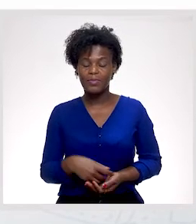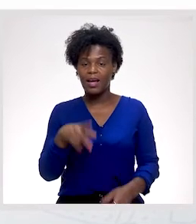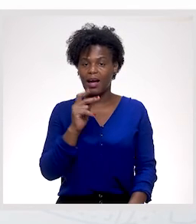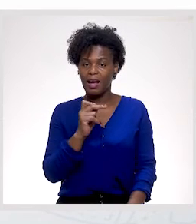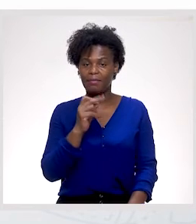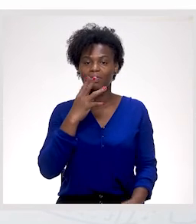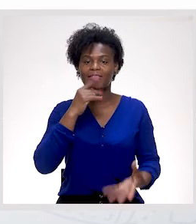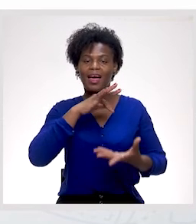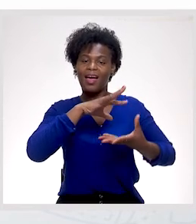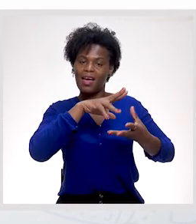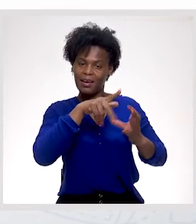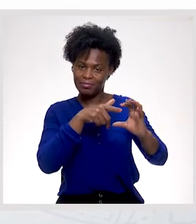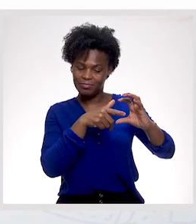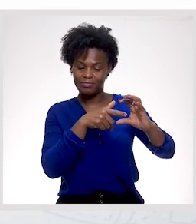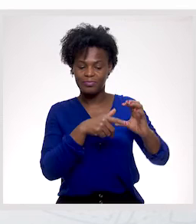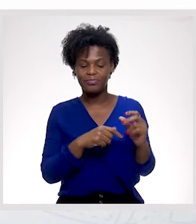A, Terra,